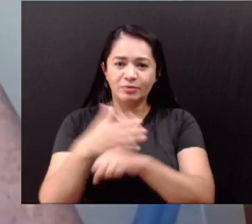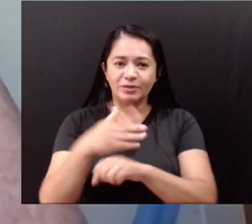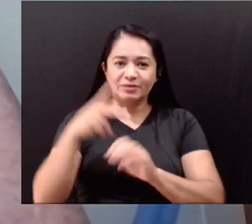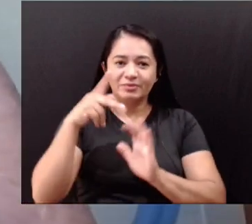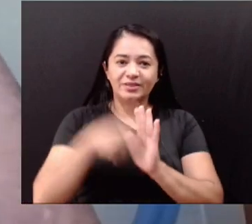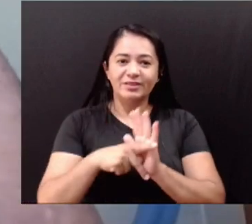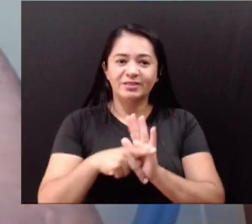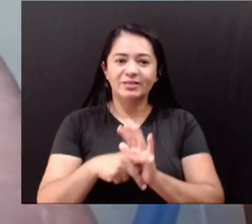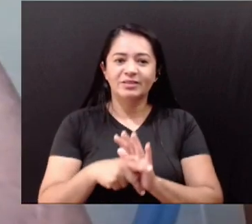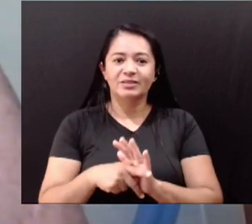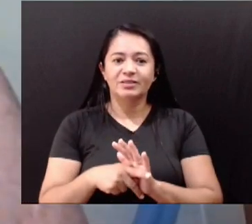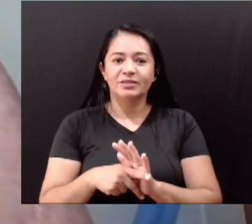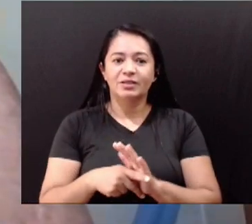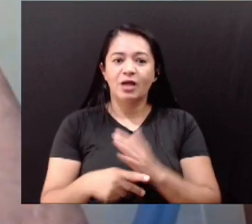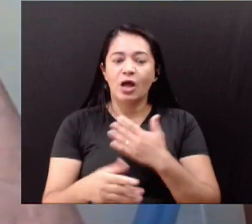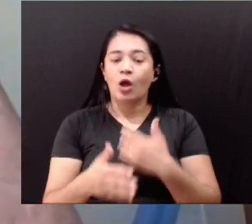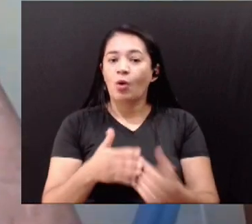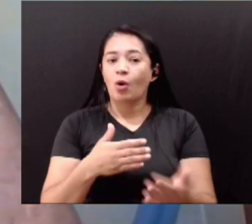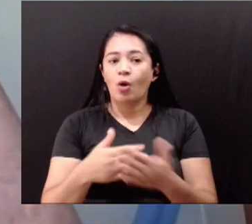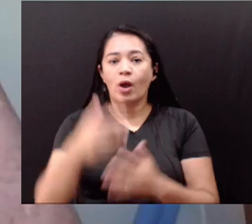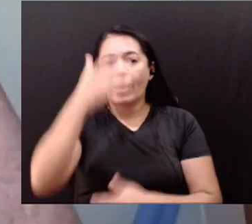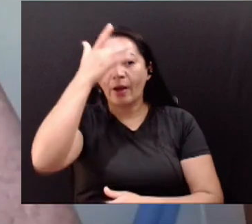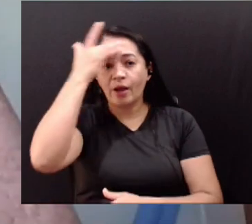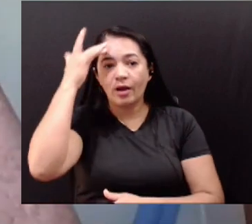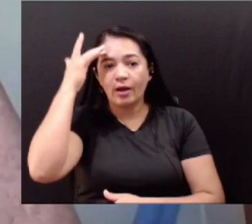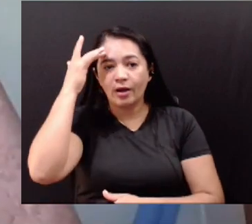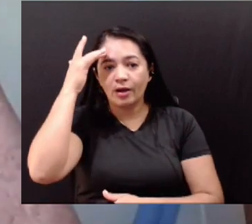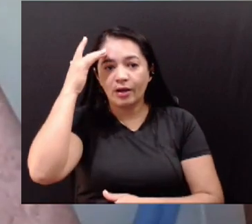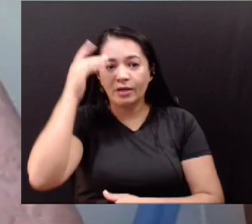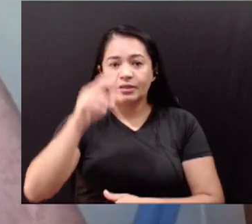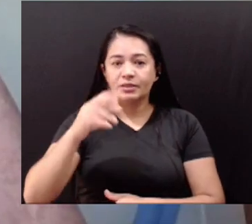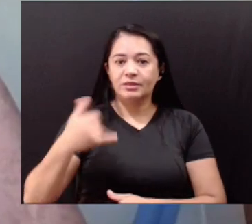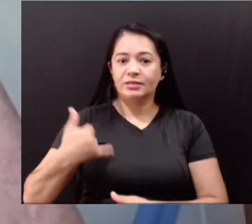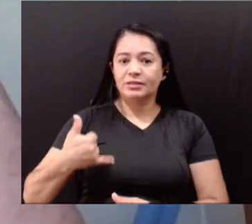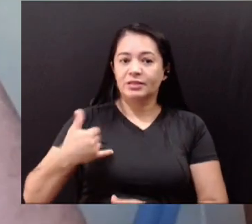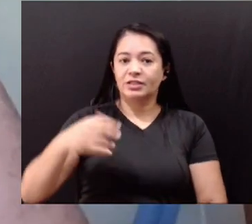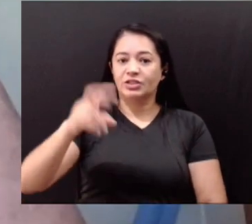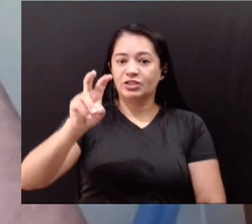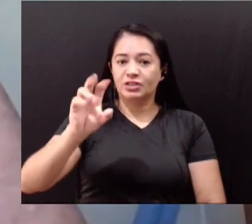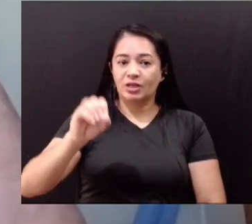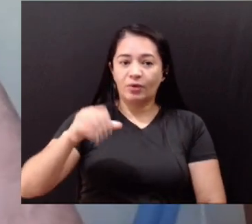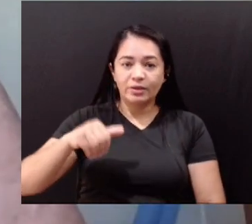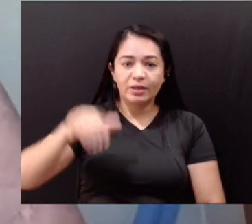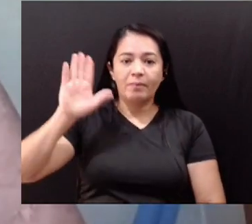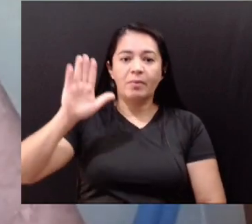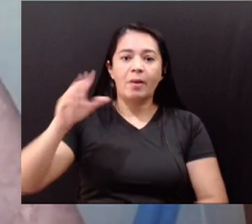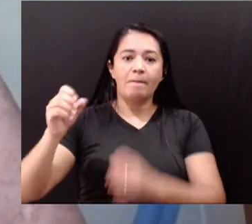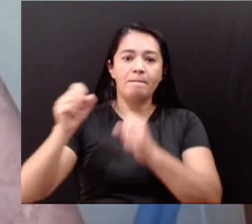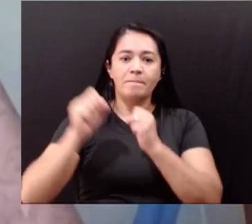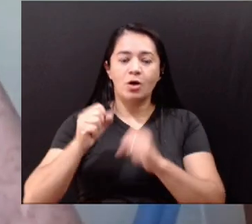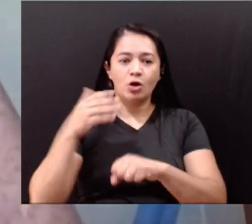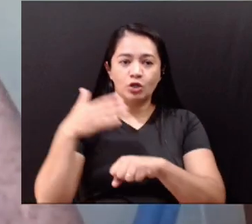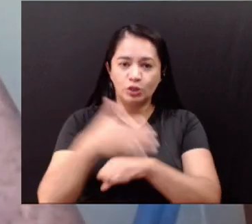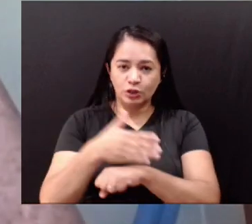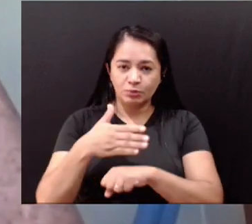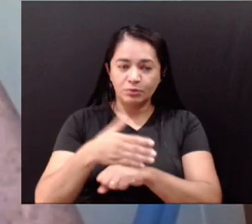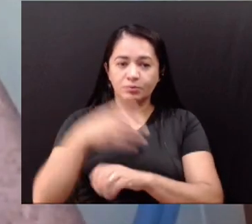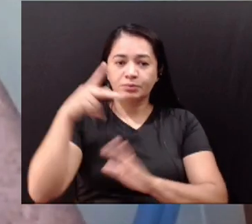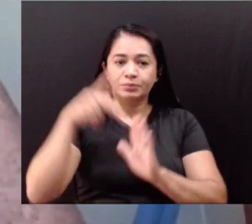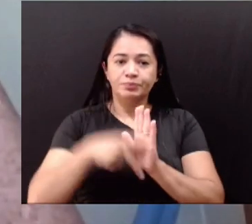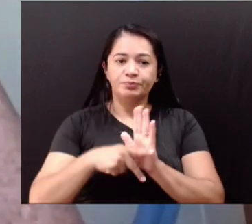Qualquer pessoa que tenha 50 a mais pode participar do projeto. Nós